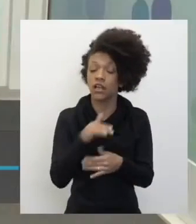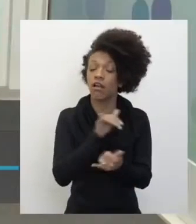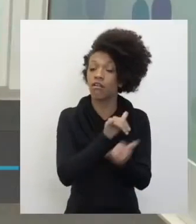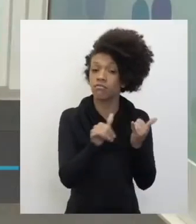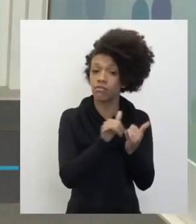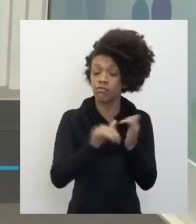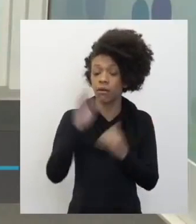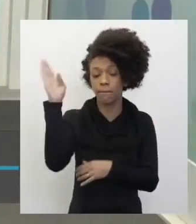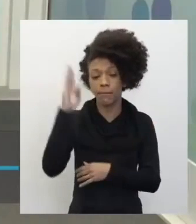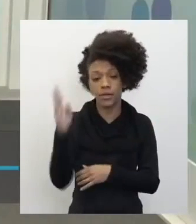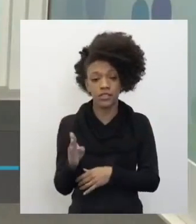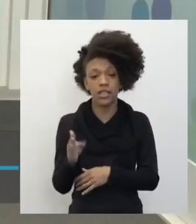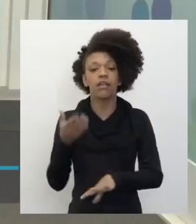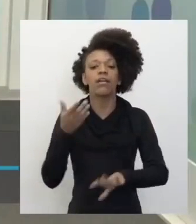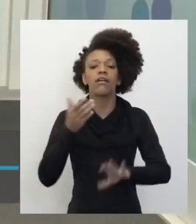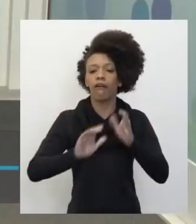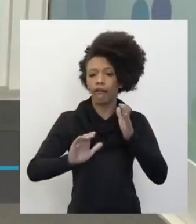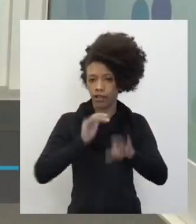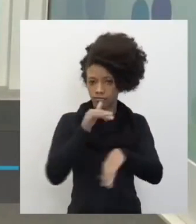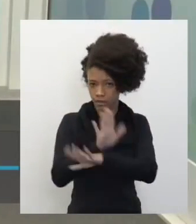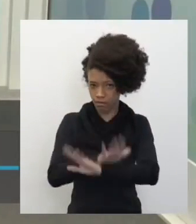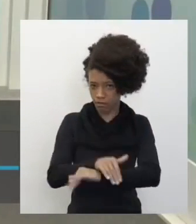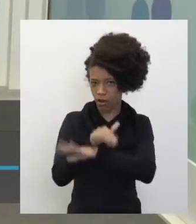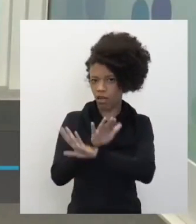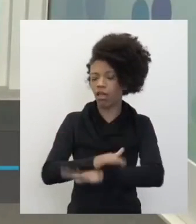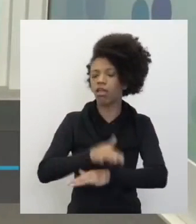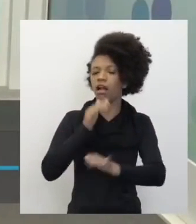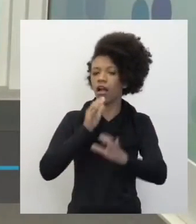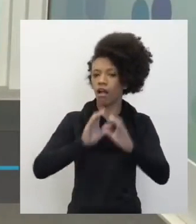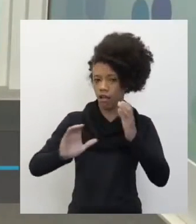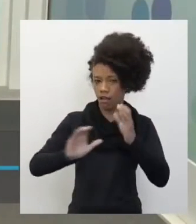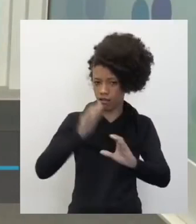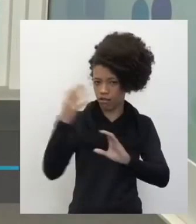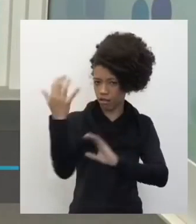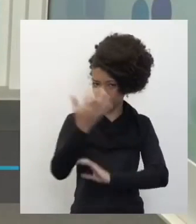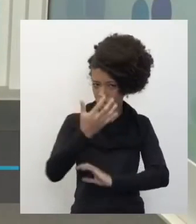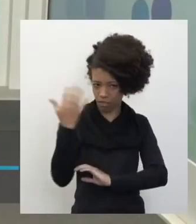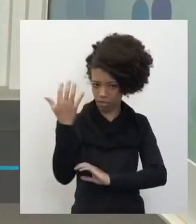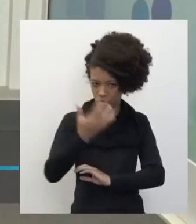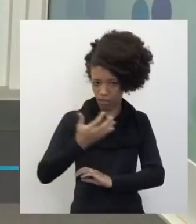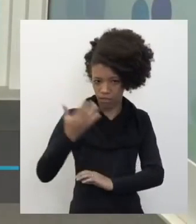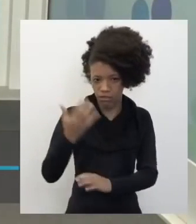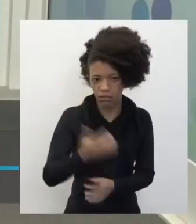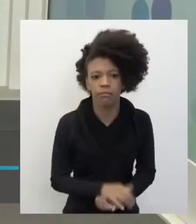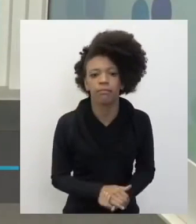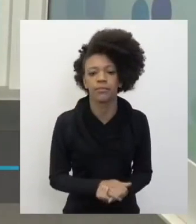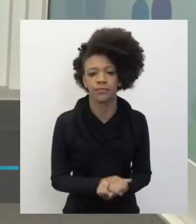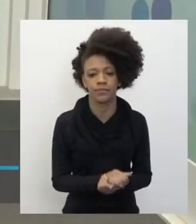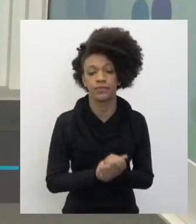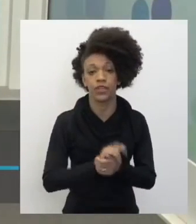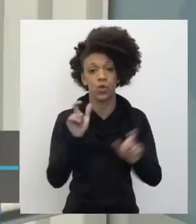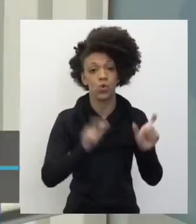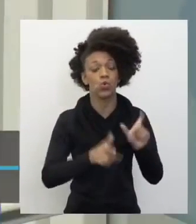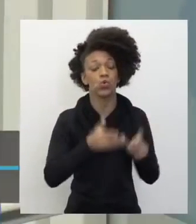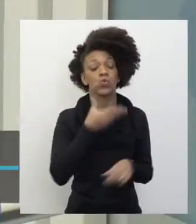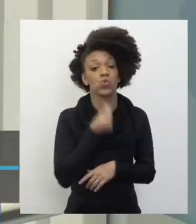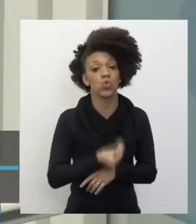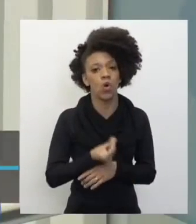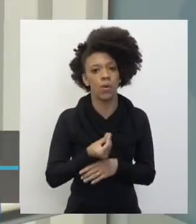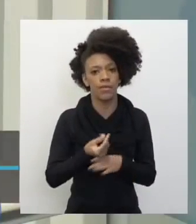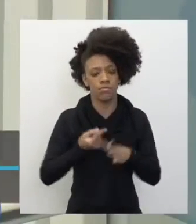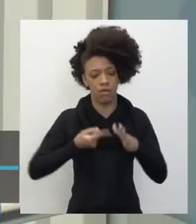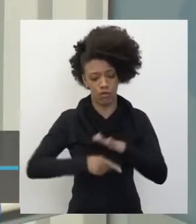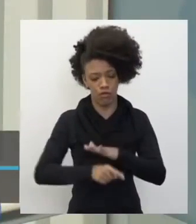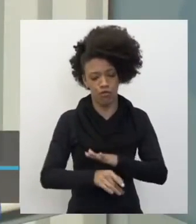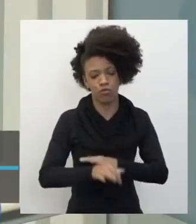que encanta... E que canta, encanta e atrai enfeitiça. os homens para o fundo do mar, para